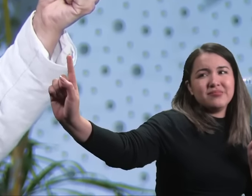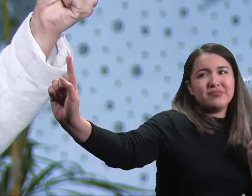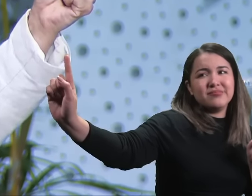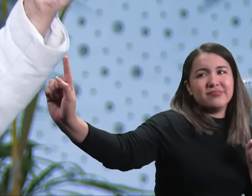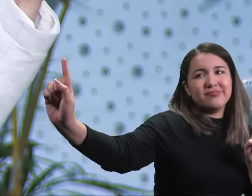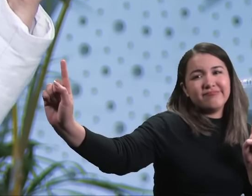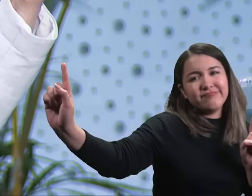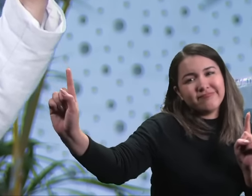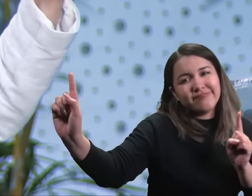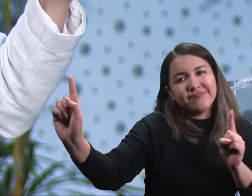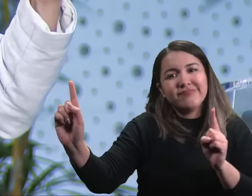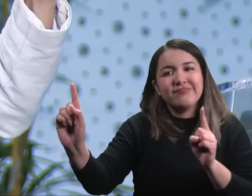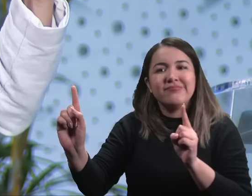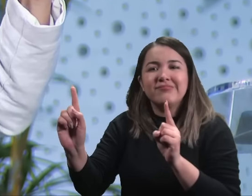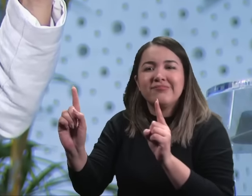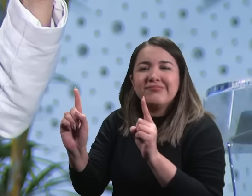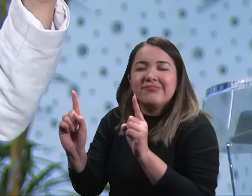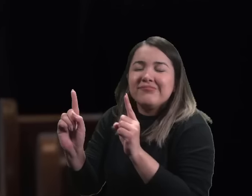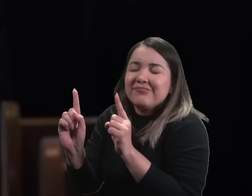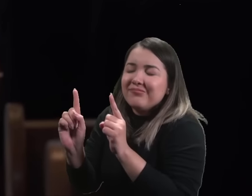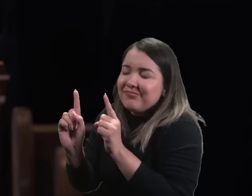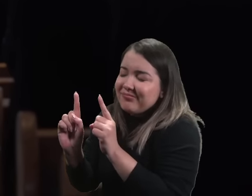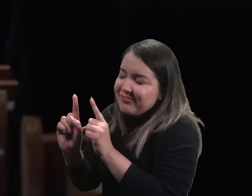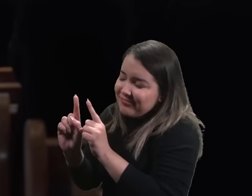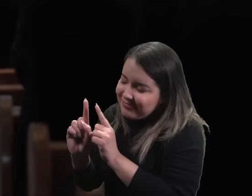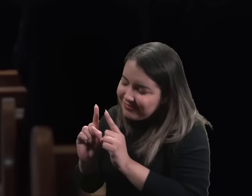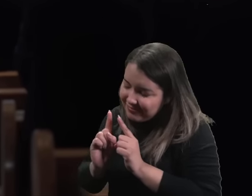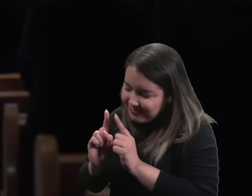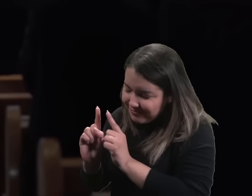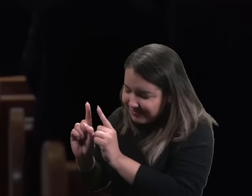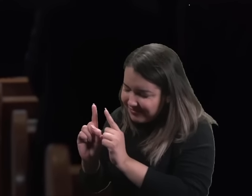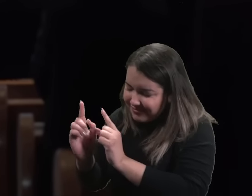poder que está sempre a me